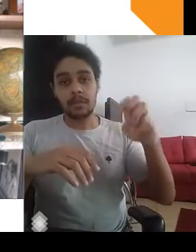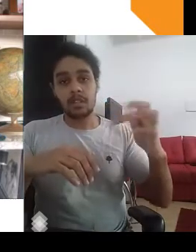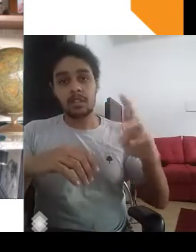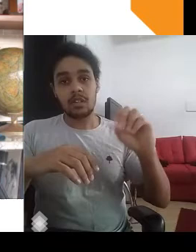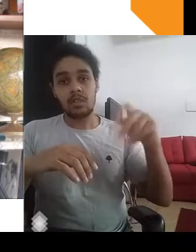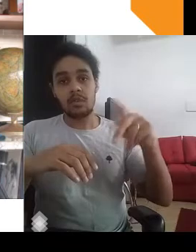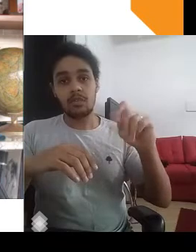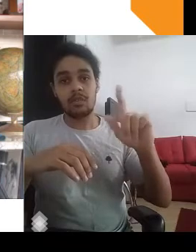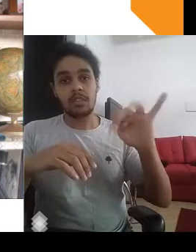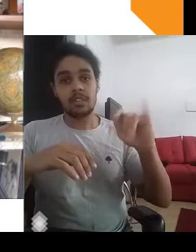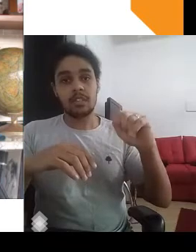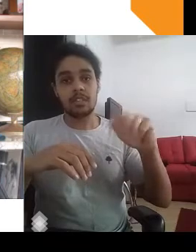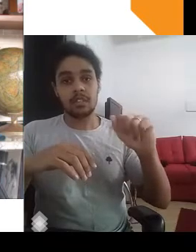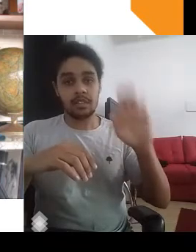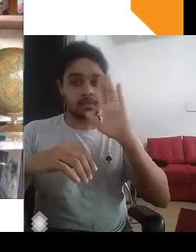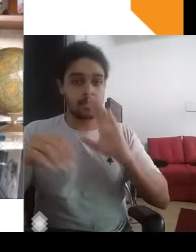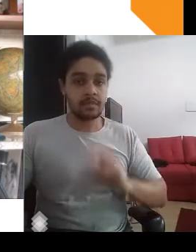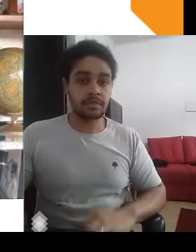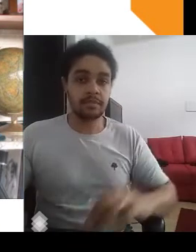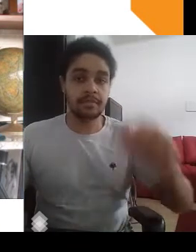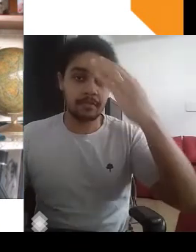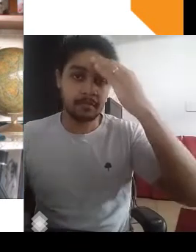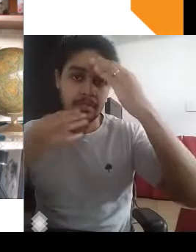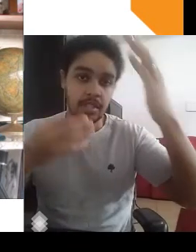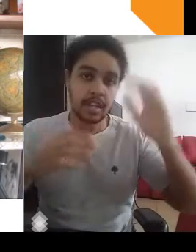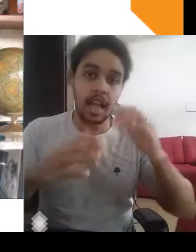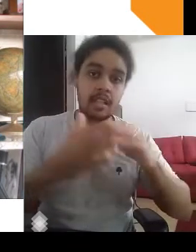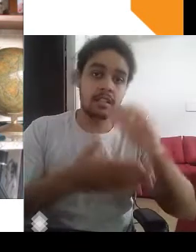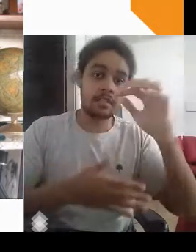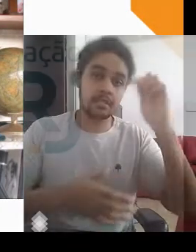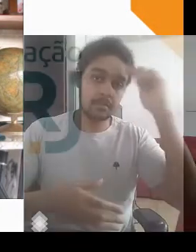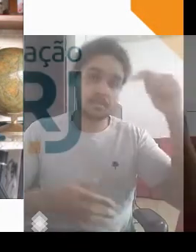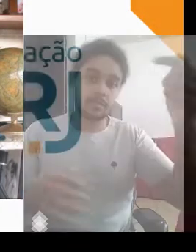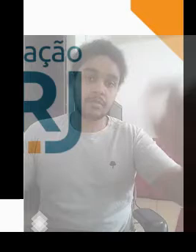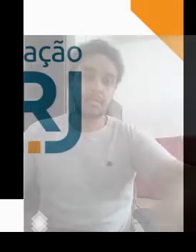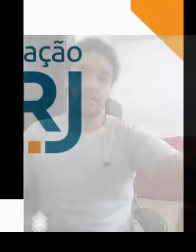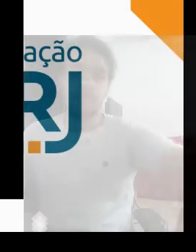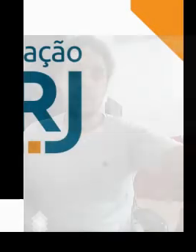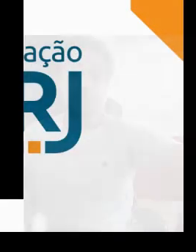principalmente das regiões metropolitanas brasileiras. Muito obrigado e até a semana que vem.